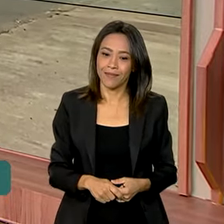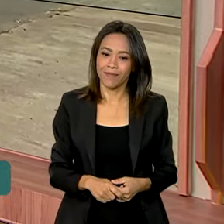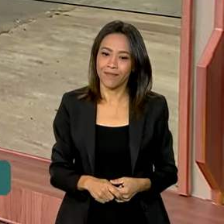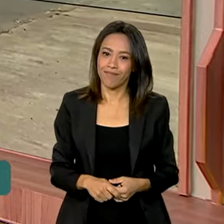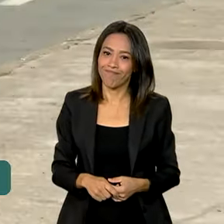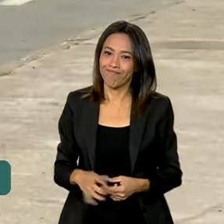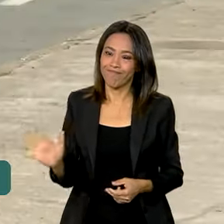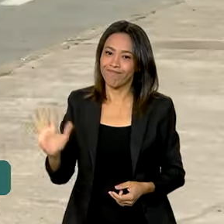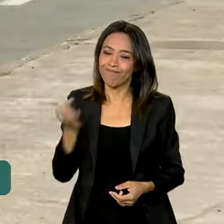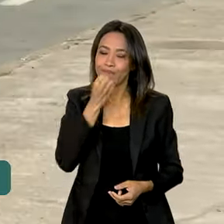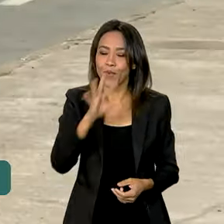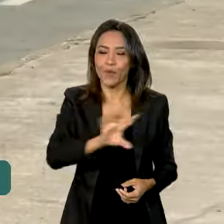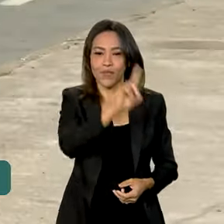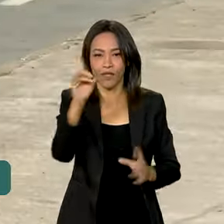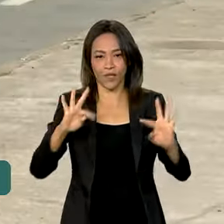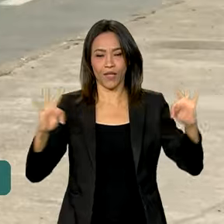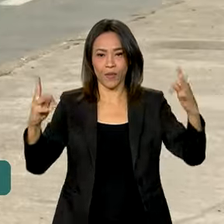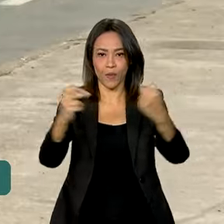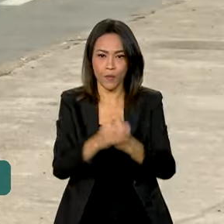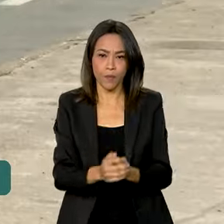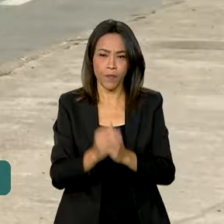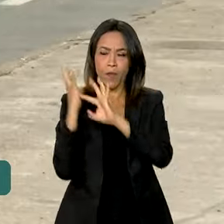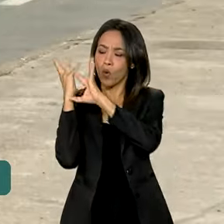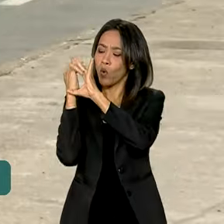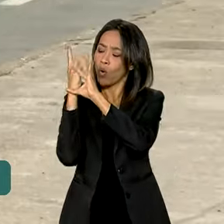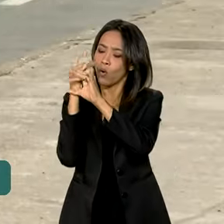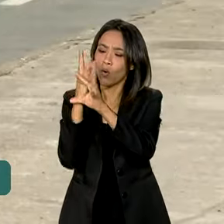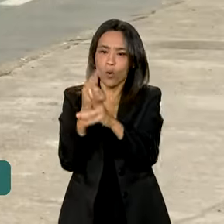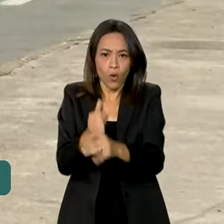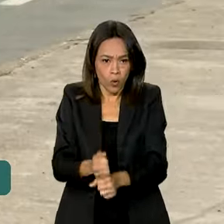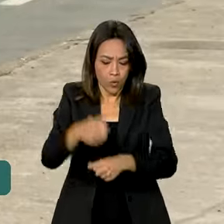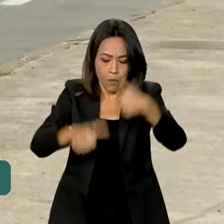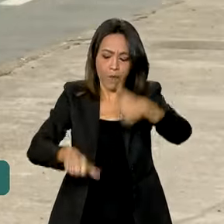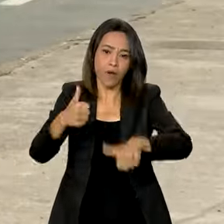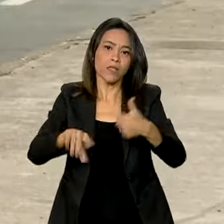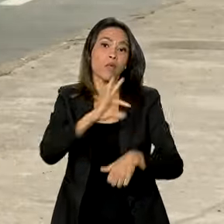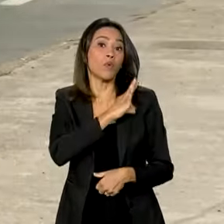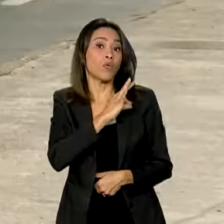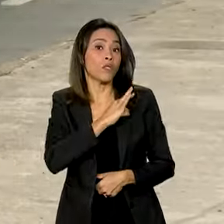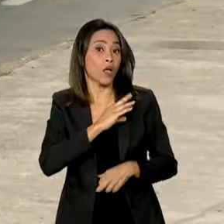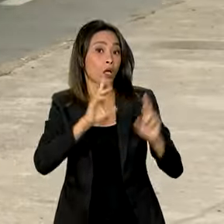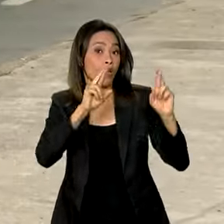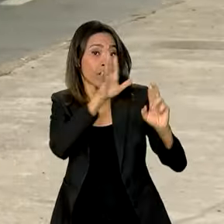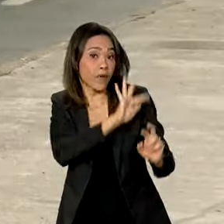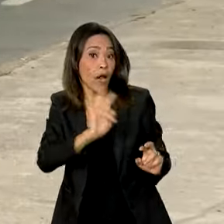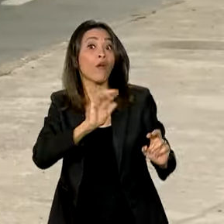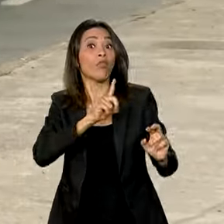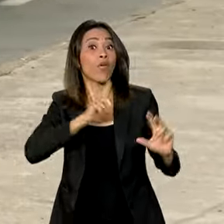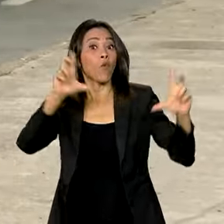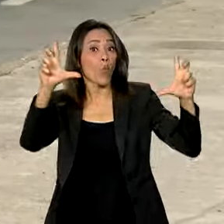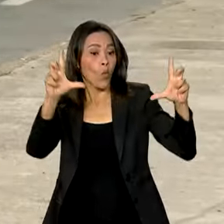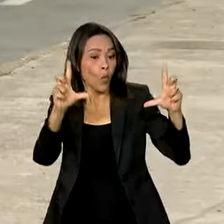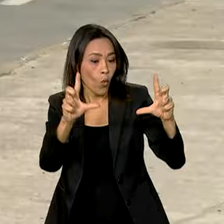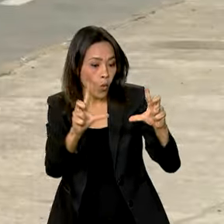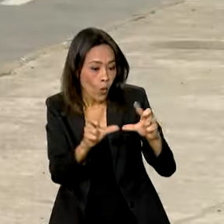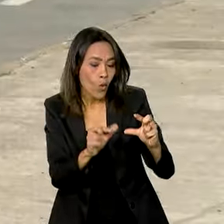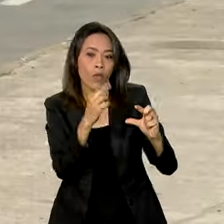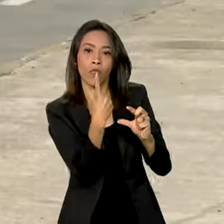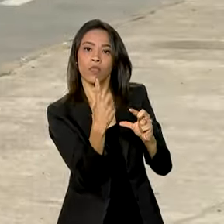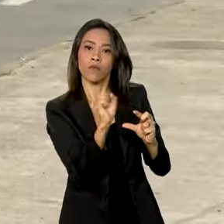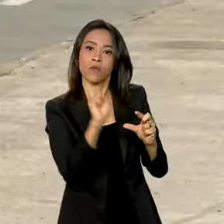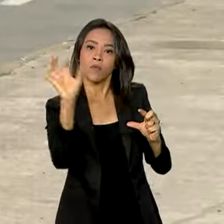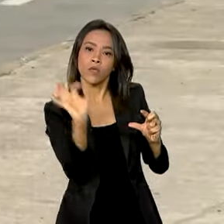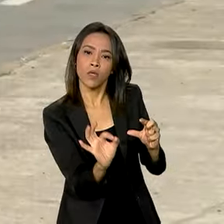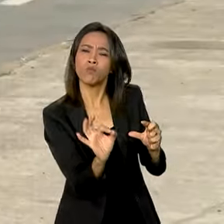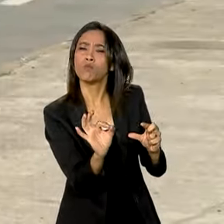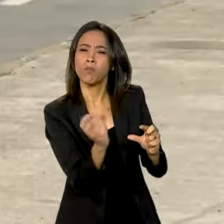Bom dia, Vanessa. Bom dia a todos. O balanço da Polícia Rodoviária Federal mostra que houve uma redução de 18%